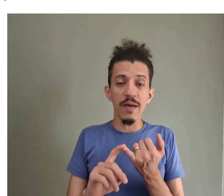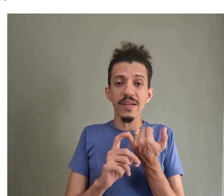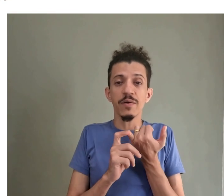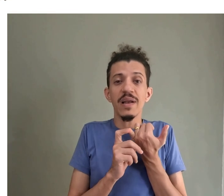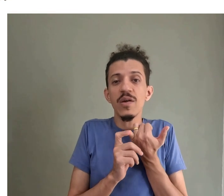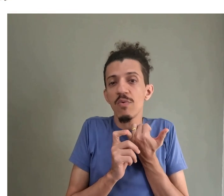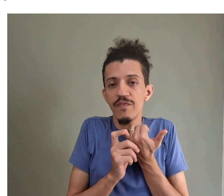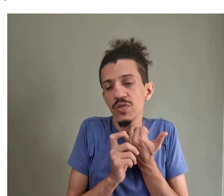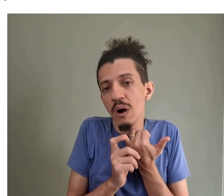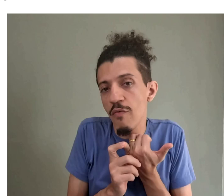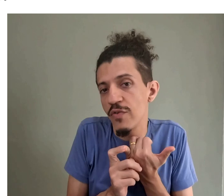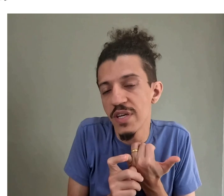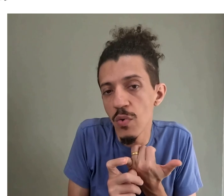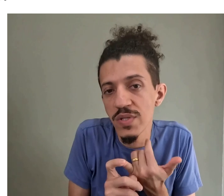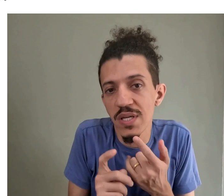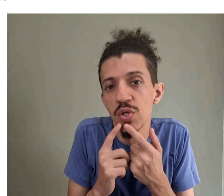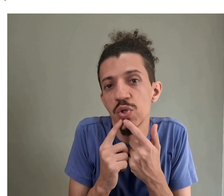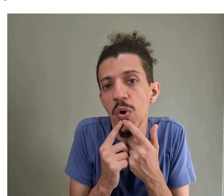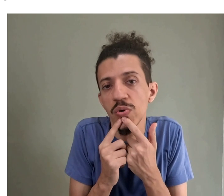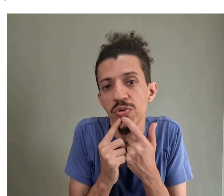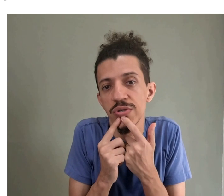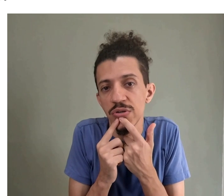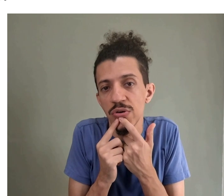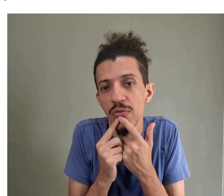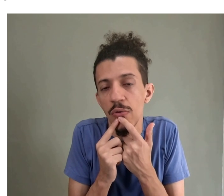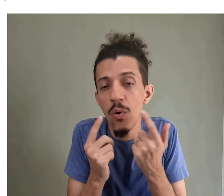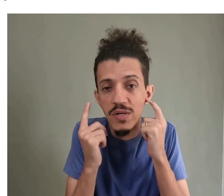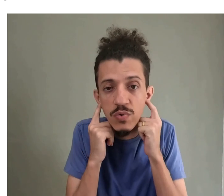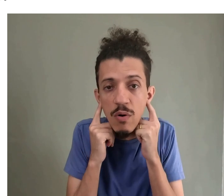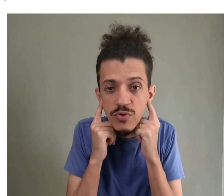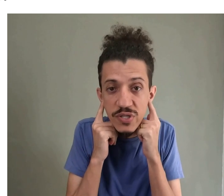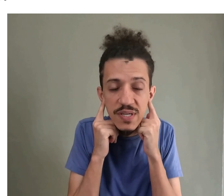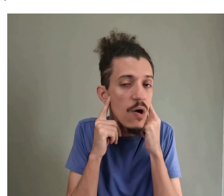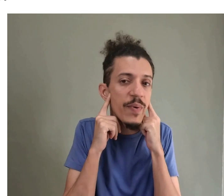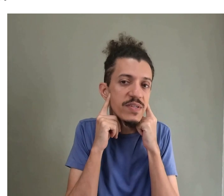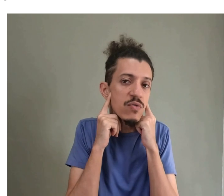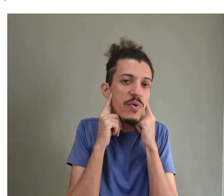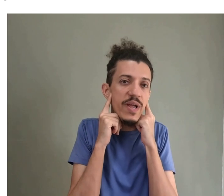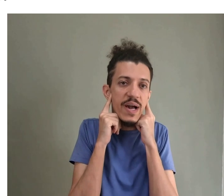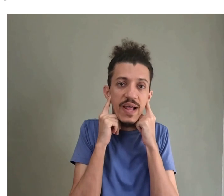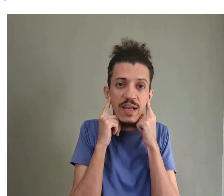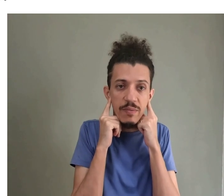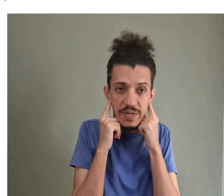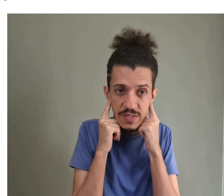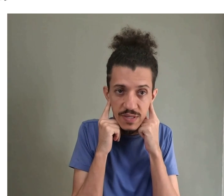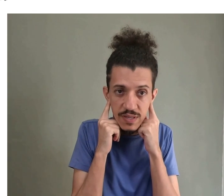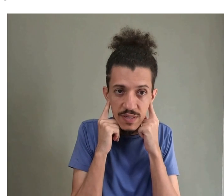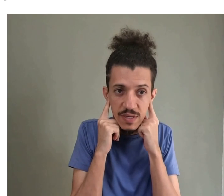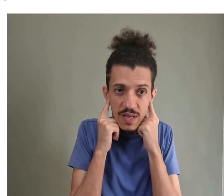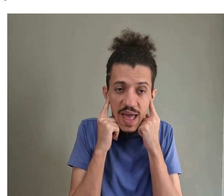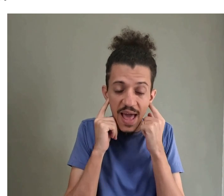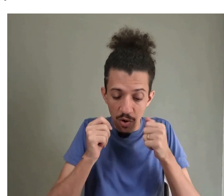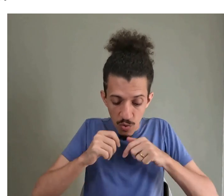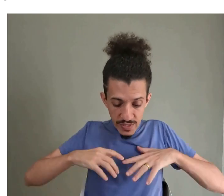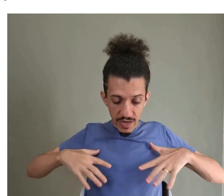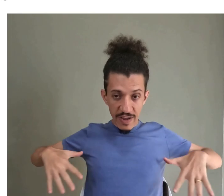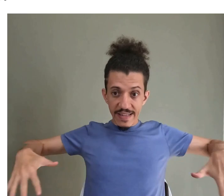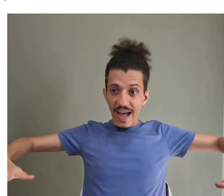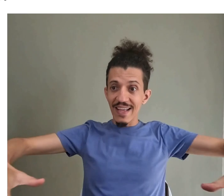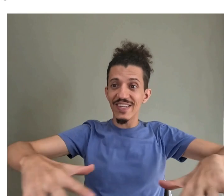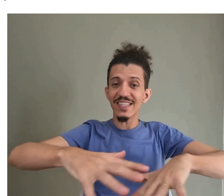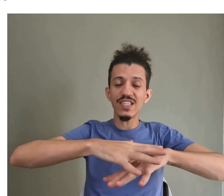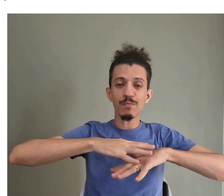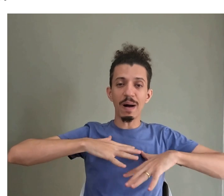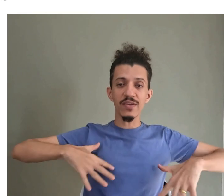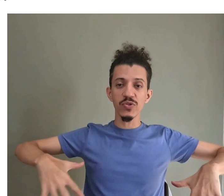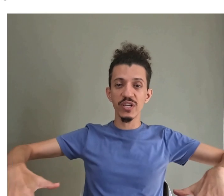a Libras é uma língua visual. Você não usa sons ou a sua audição para se comunicar em Libras. Ela usa, na